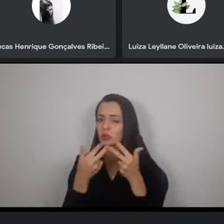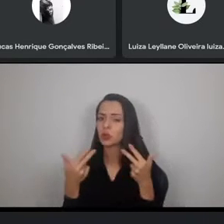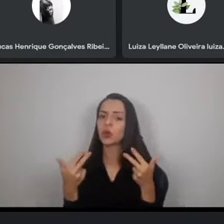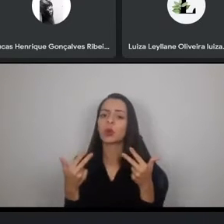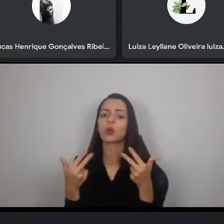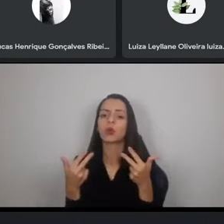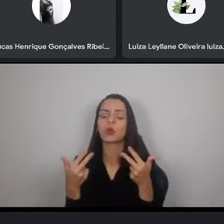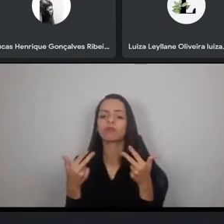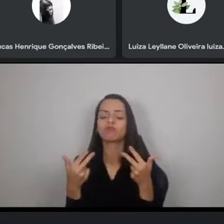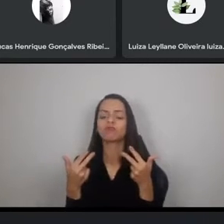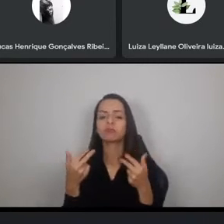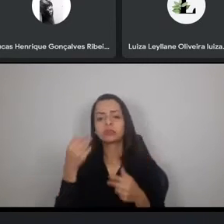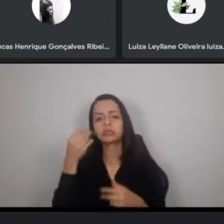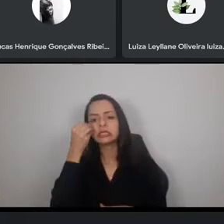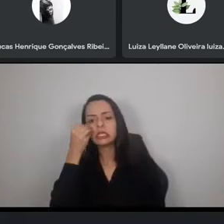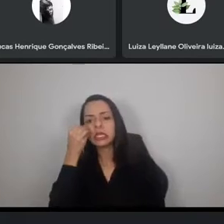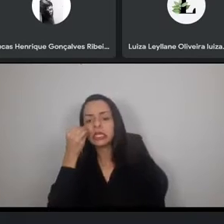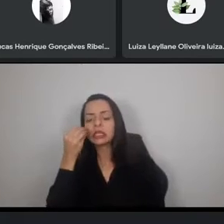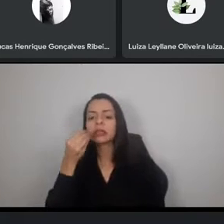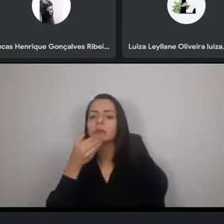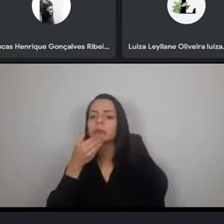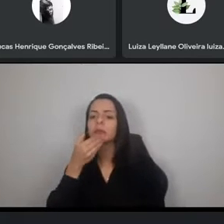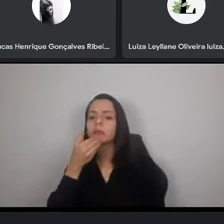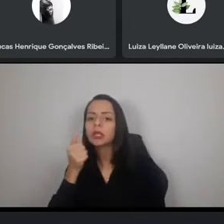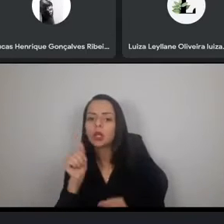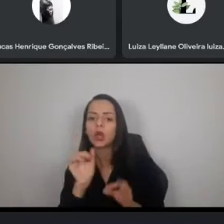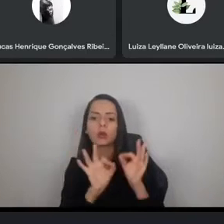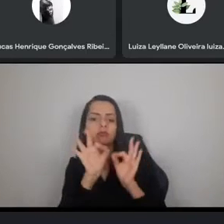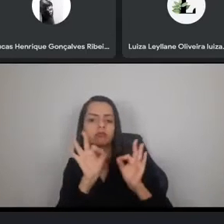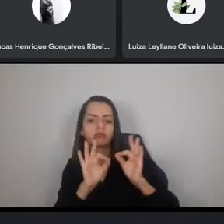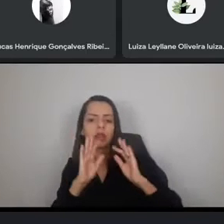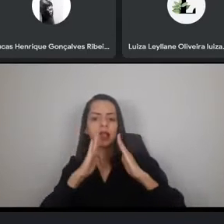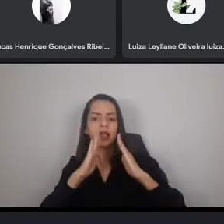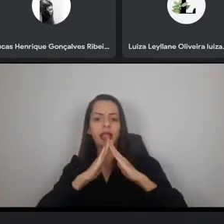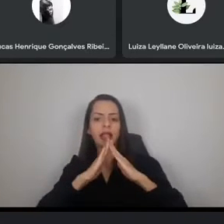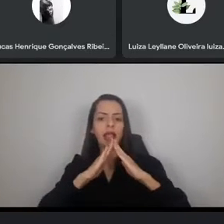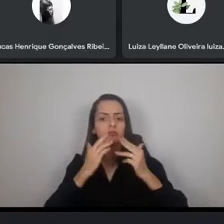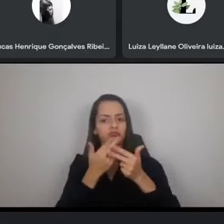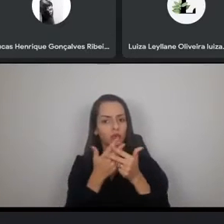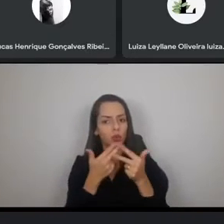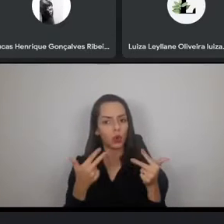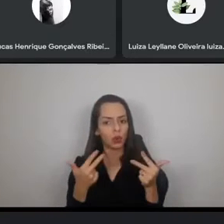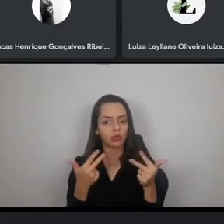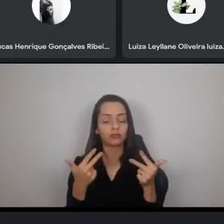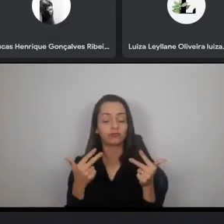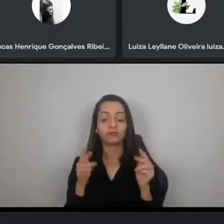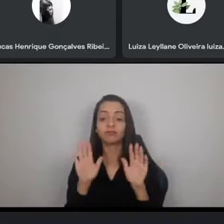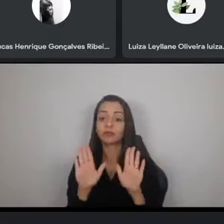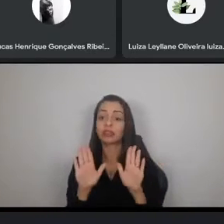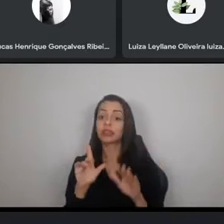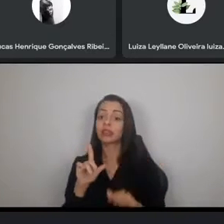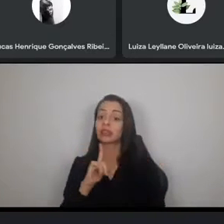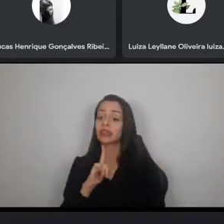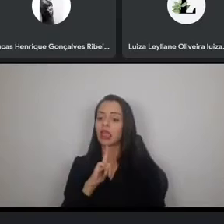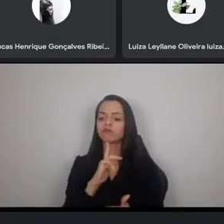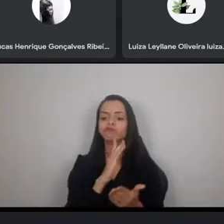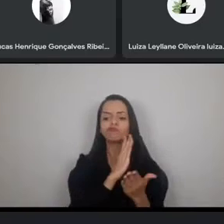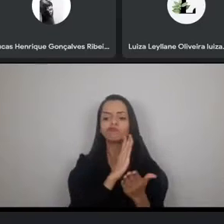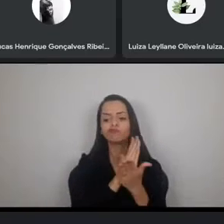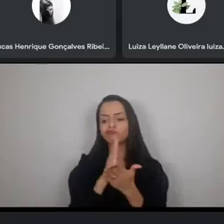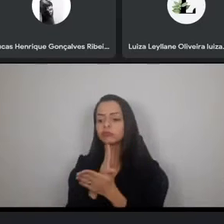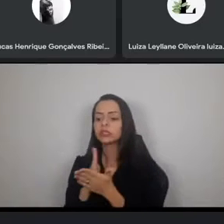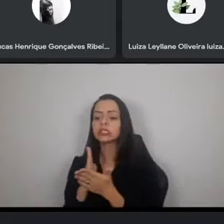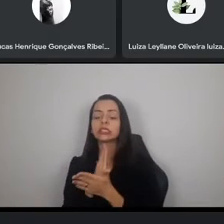nas nossas residências, né? E, diante disso, tem algumas questões que são importantes e devem